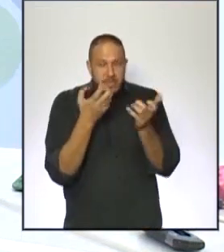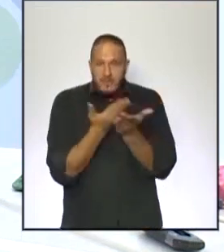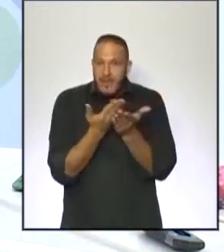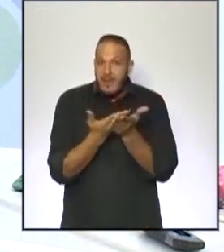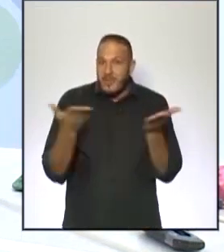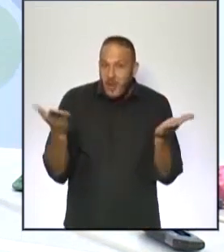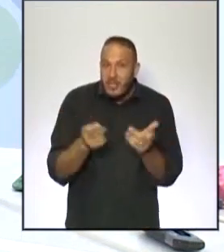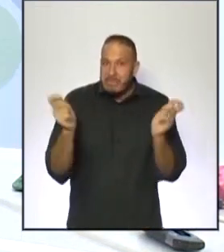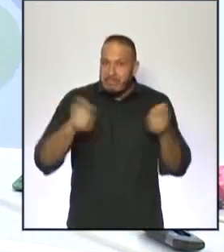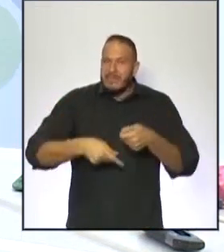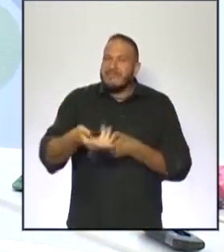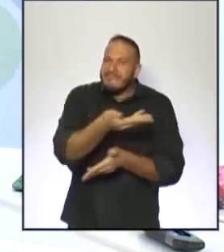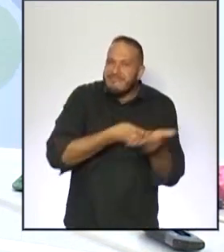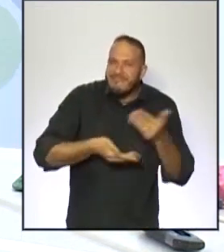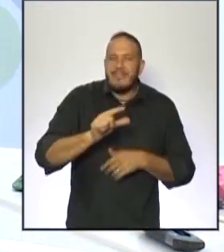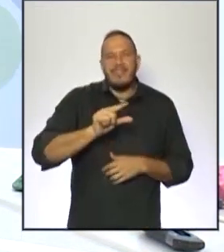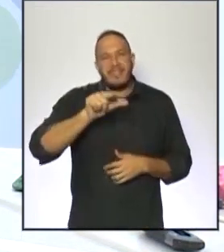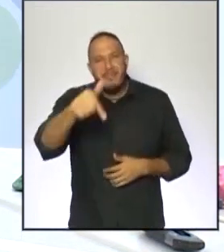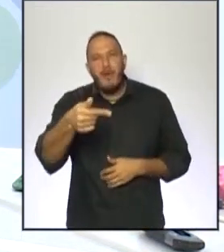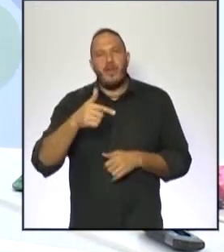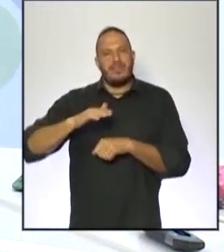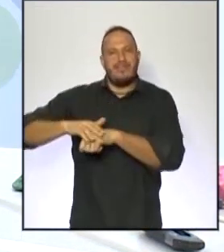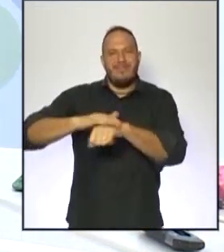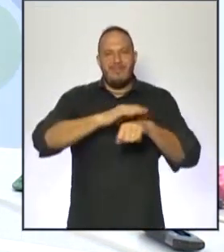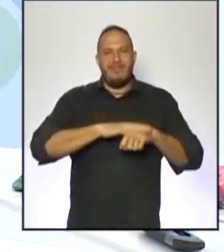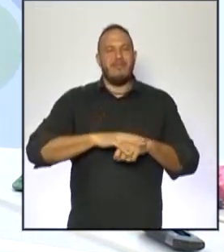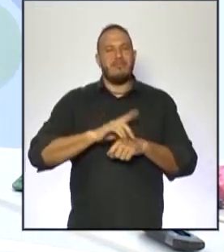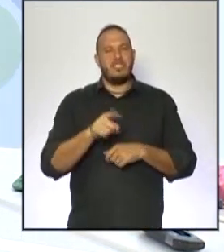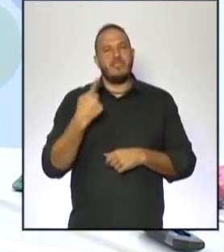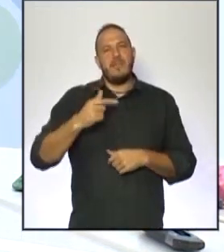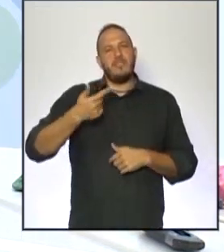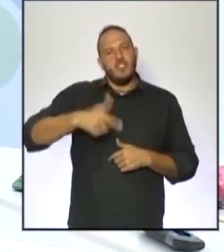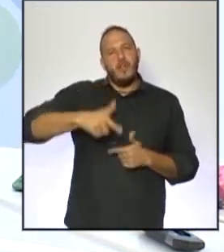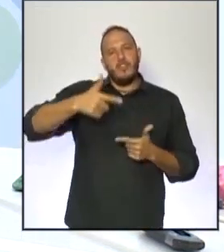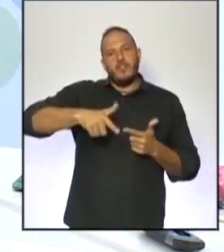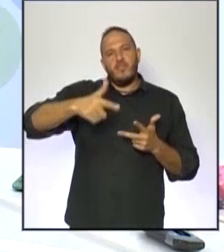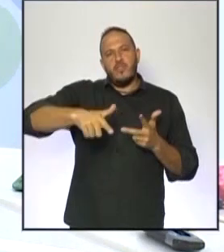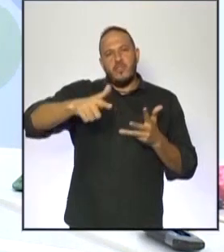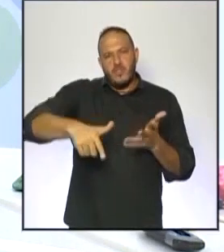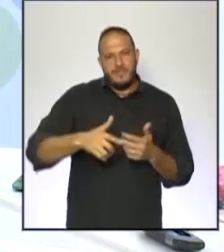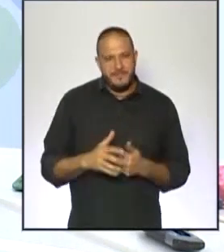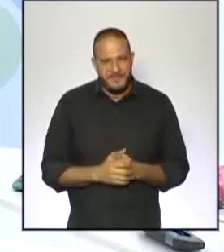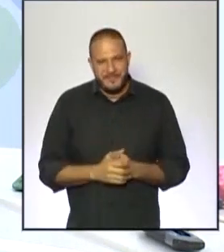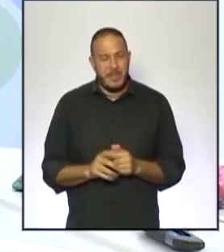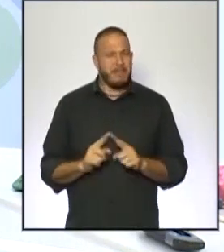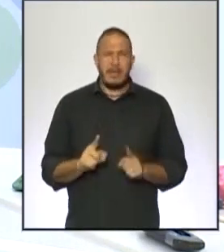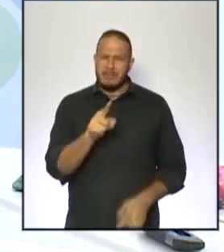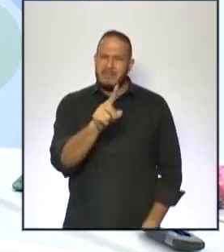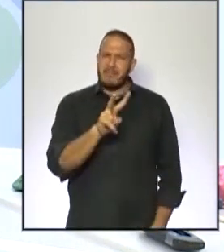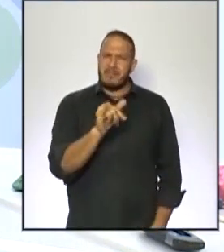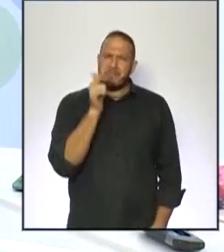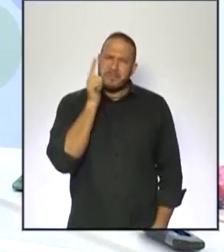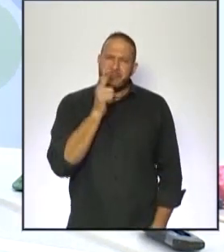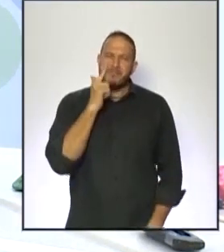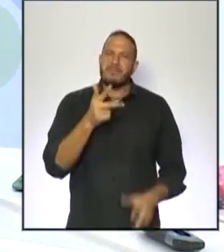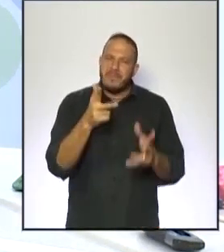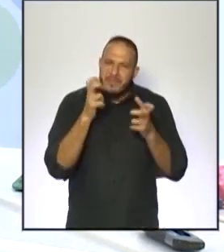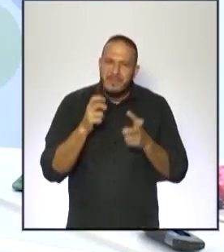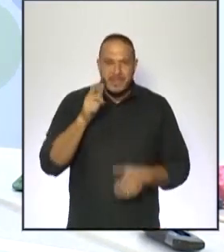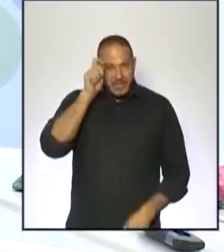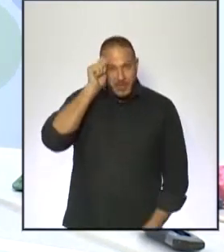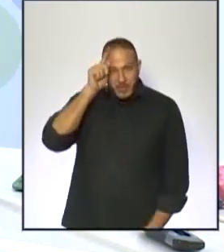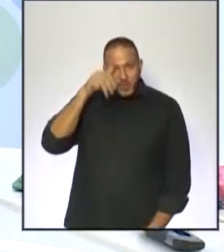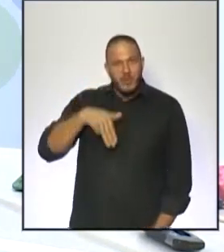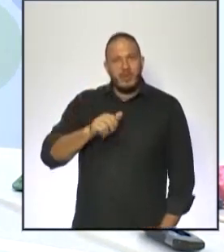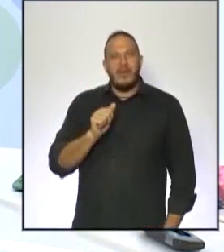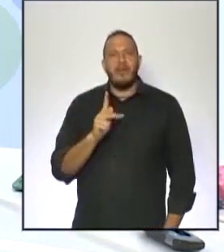você possa, então, depois fazer o que nós vamos reproduzir aqui hoje. E vocês vão começar a perceber que a cultura maker ela